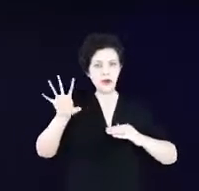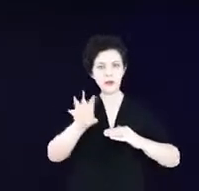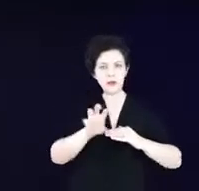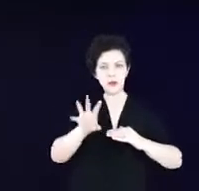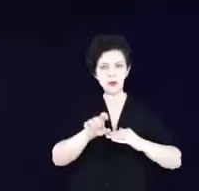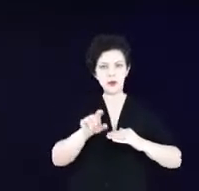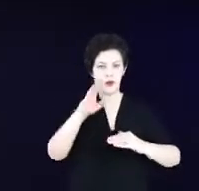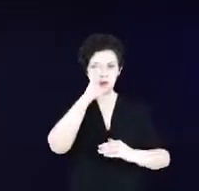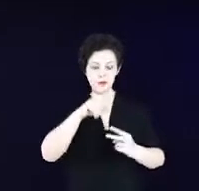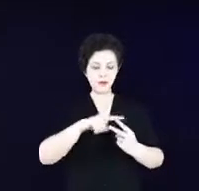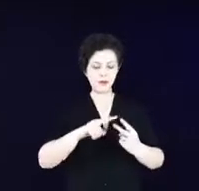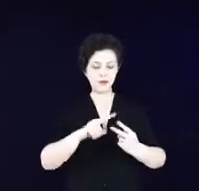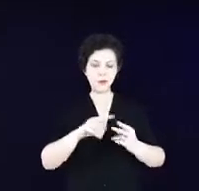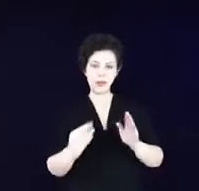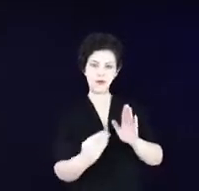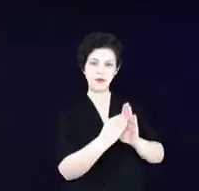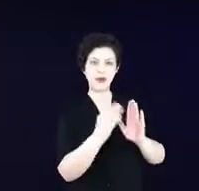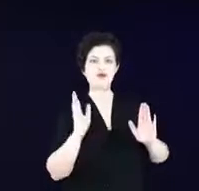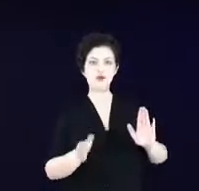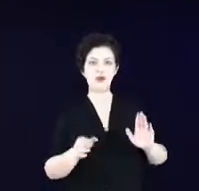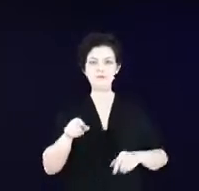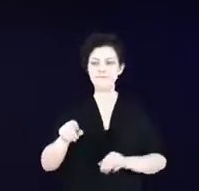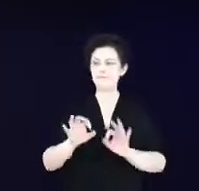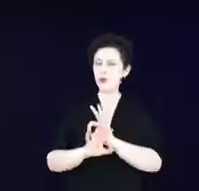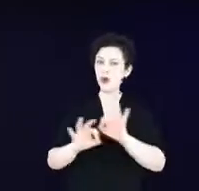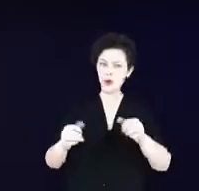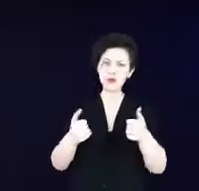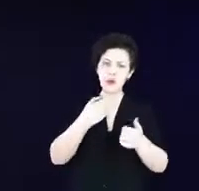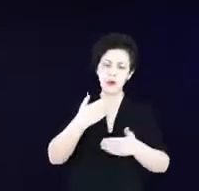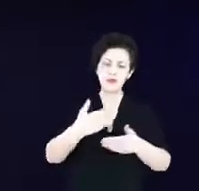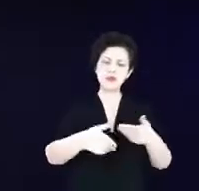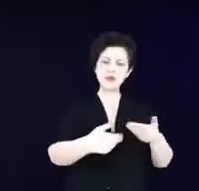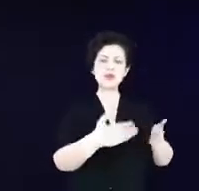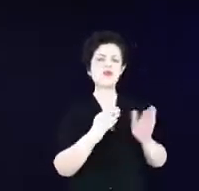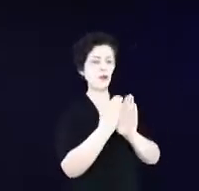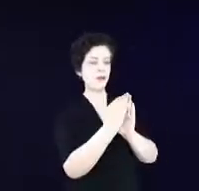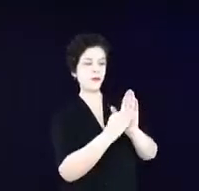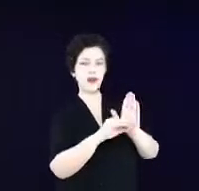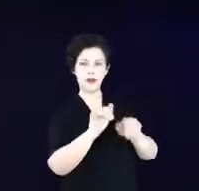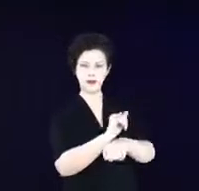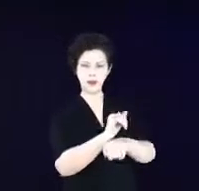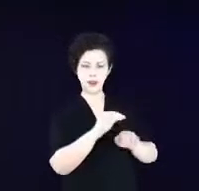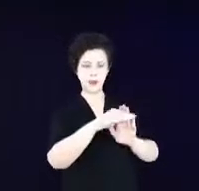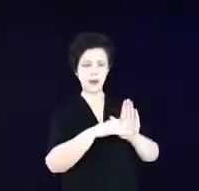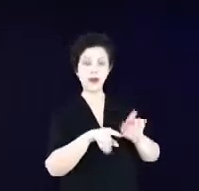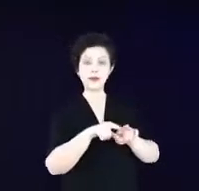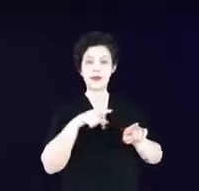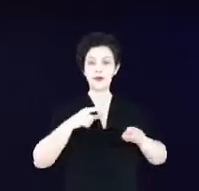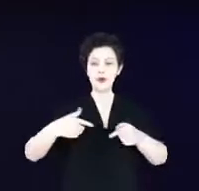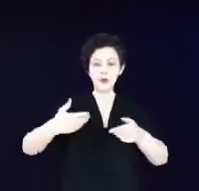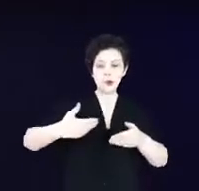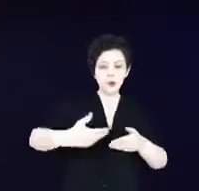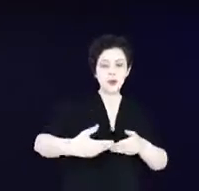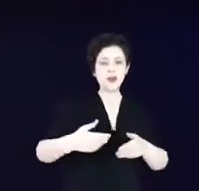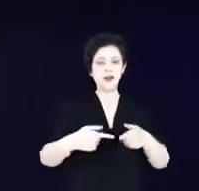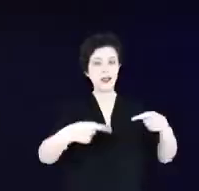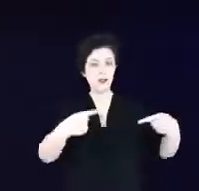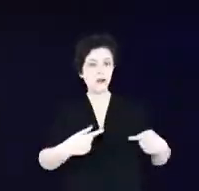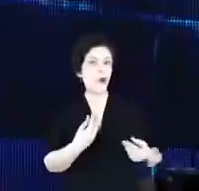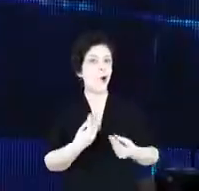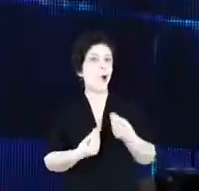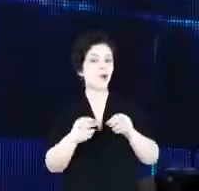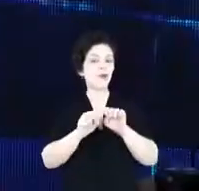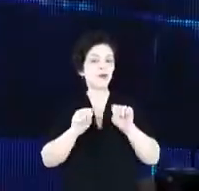essas que estão colocadas. Isso, ótimo que é bom, o caminho está traçado, mas traz também um desafio, que é exatamente a operação do sistema.